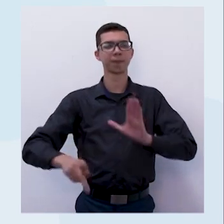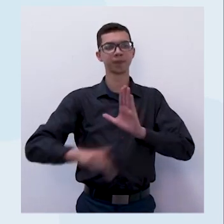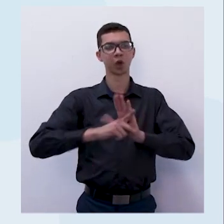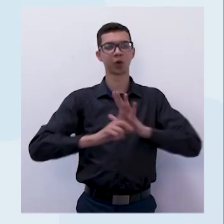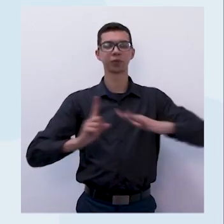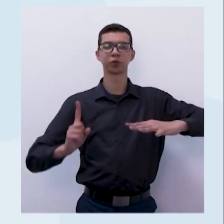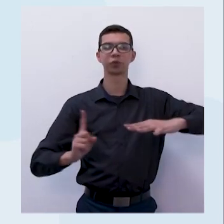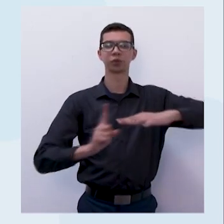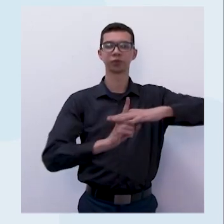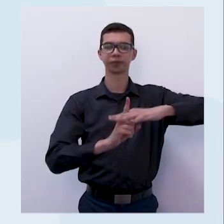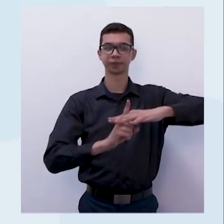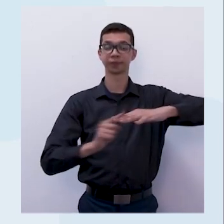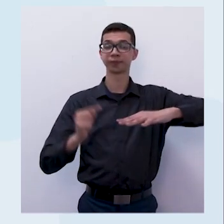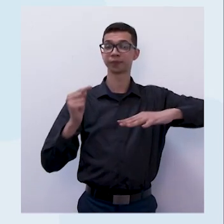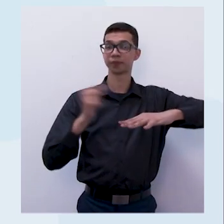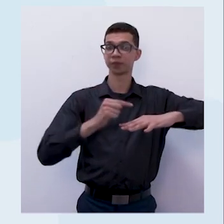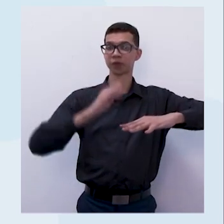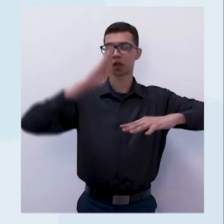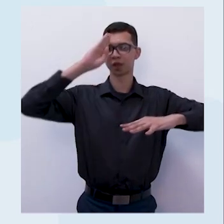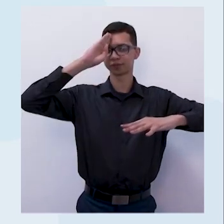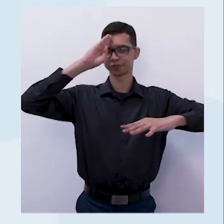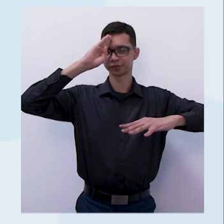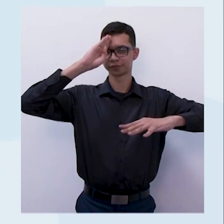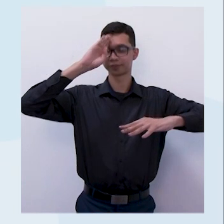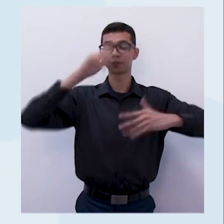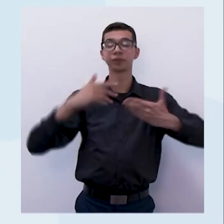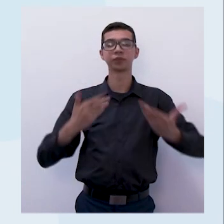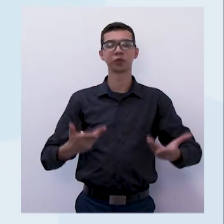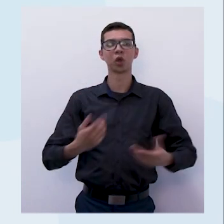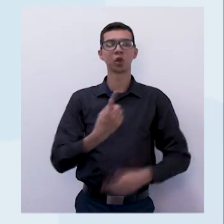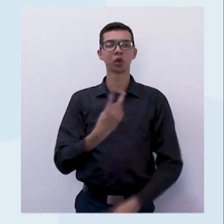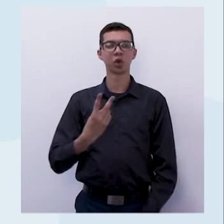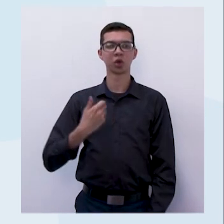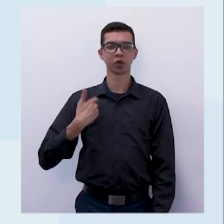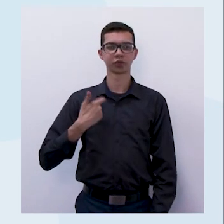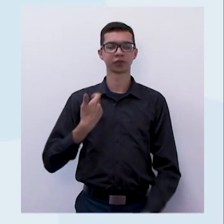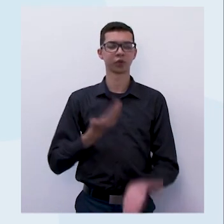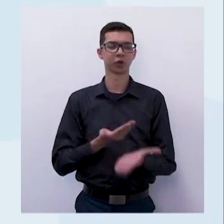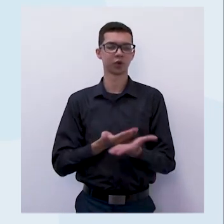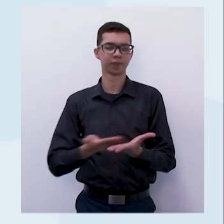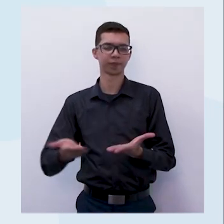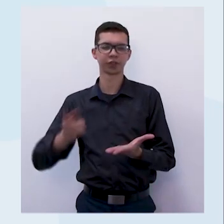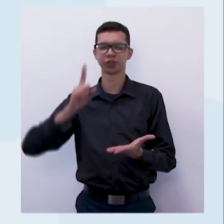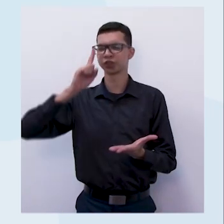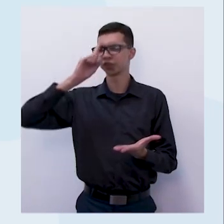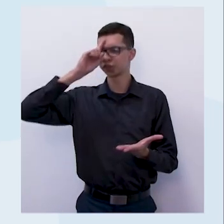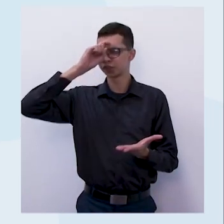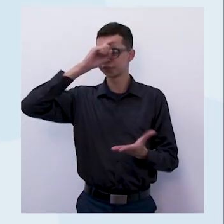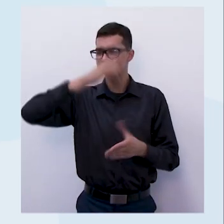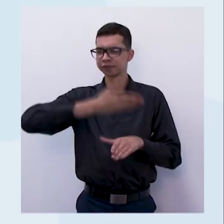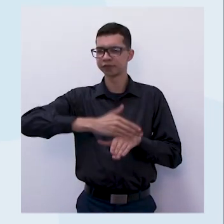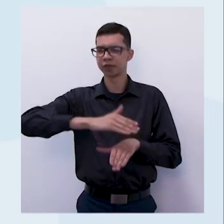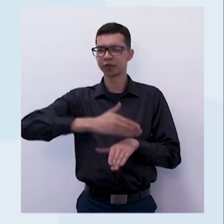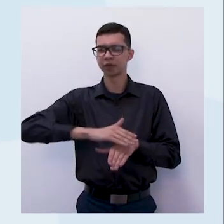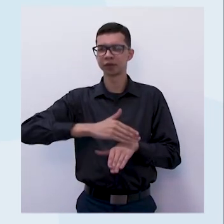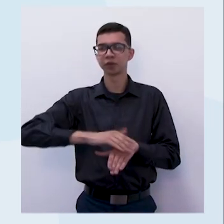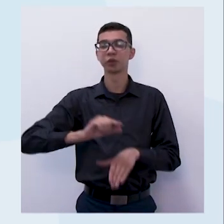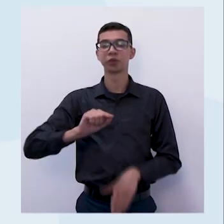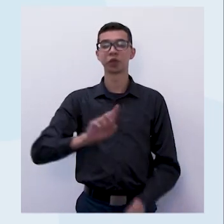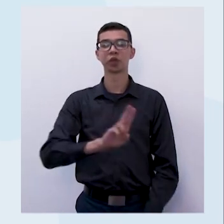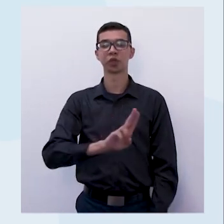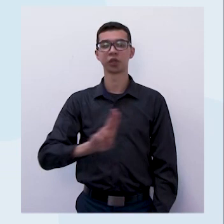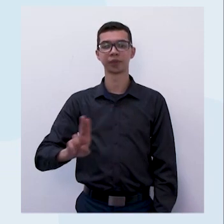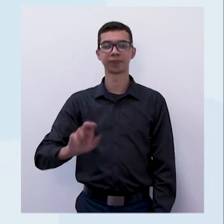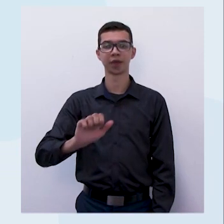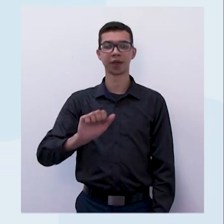exército. Aos 12 anos, se iniciava a parte mais difícil do treinamento, que é o agogê.